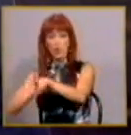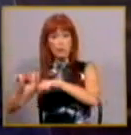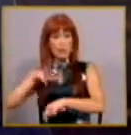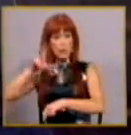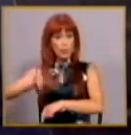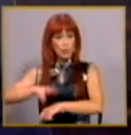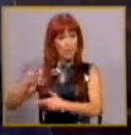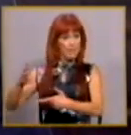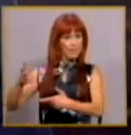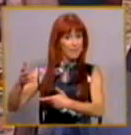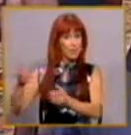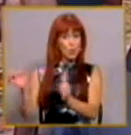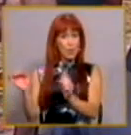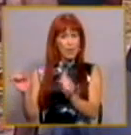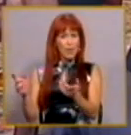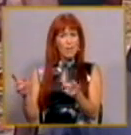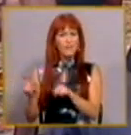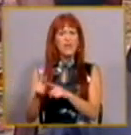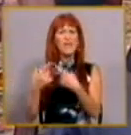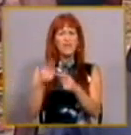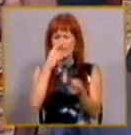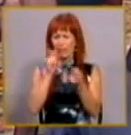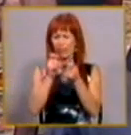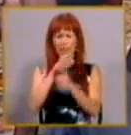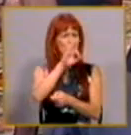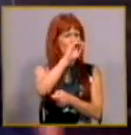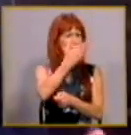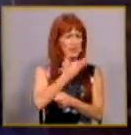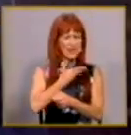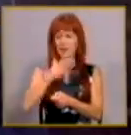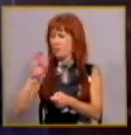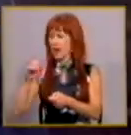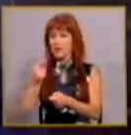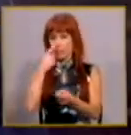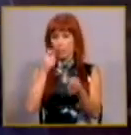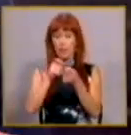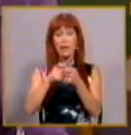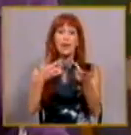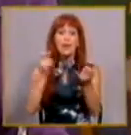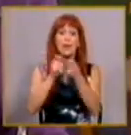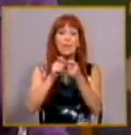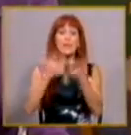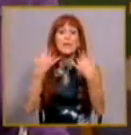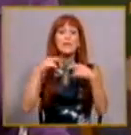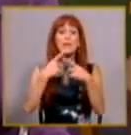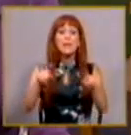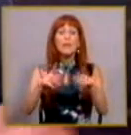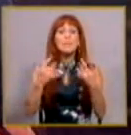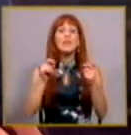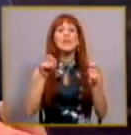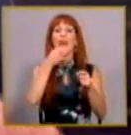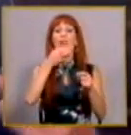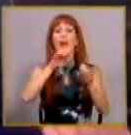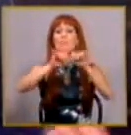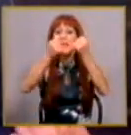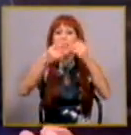Portugal e, portanto, não tem nenhuma necessidade. Se bem que a diferença entre o PS e o PSD é curta. É uma diferença curta, mas está a referir-se aos